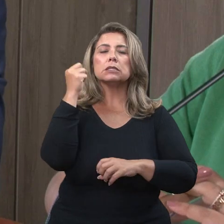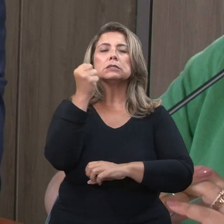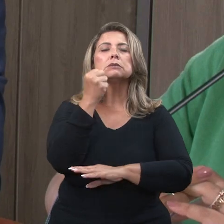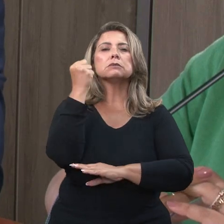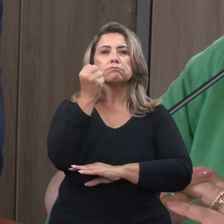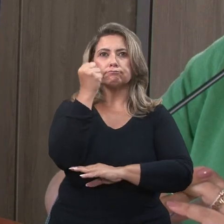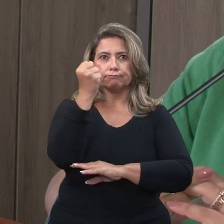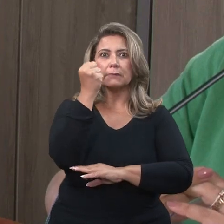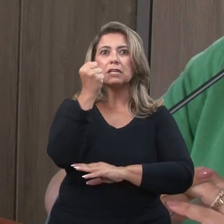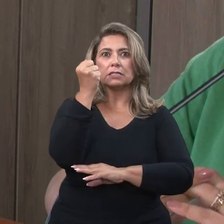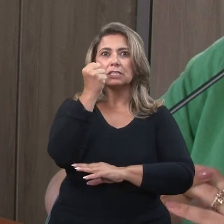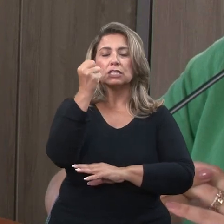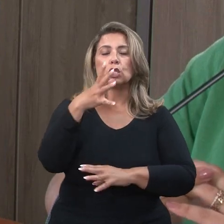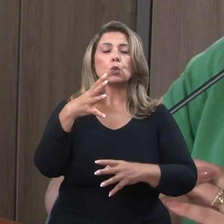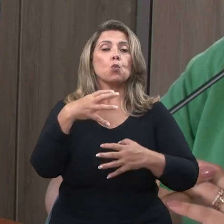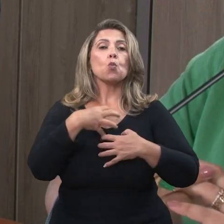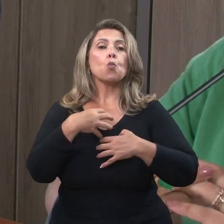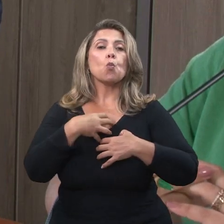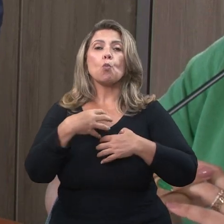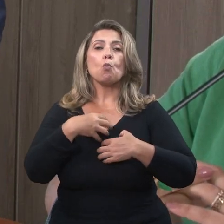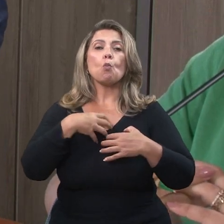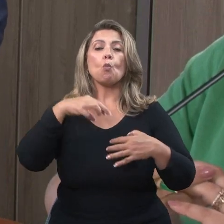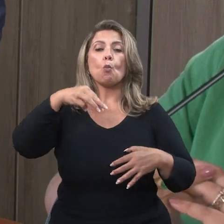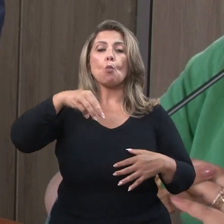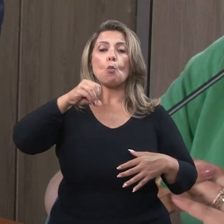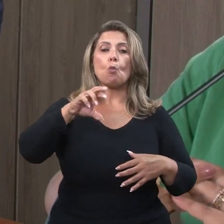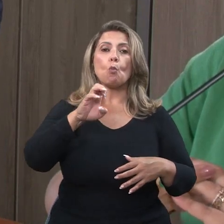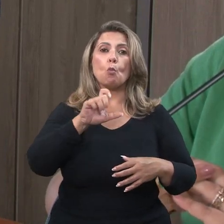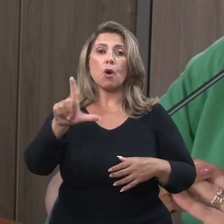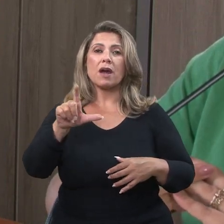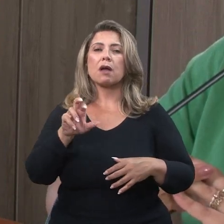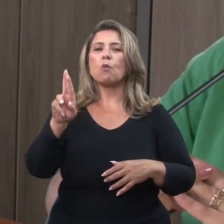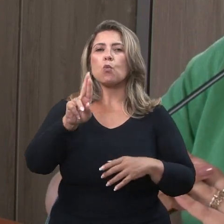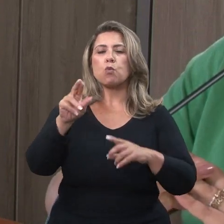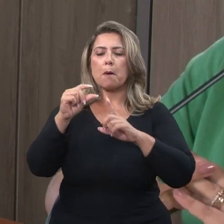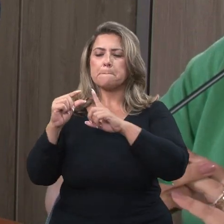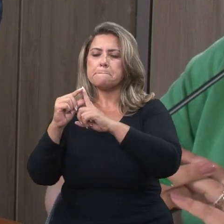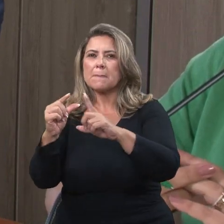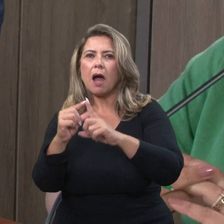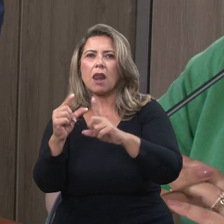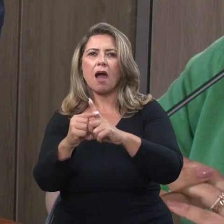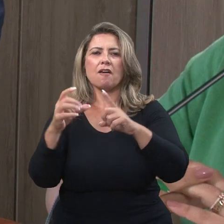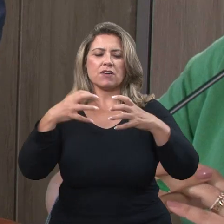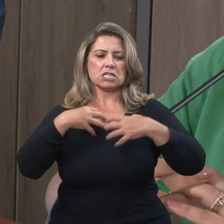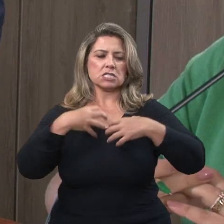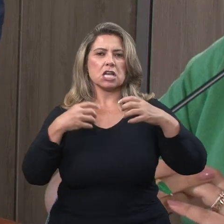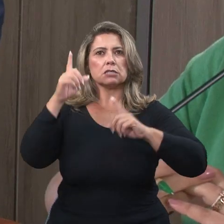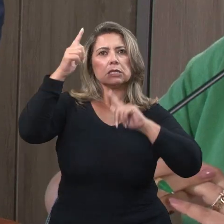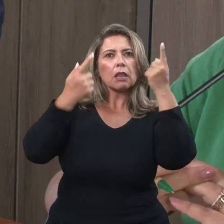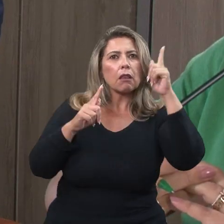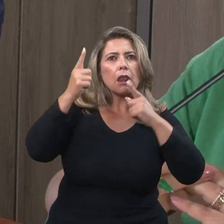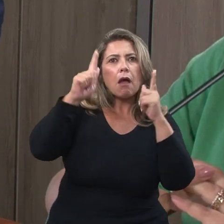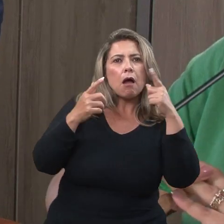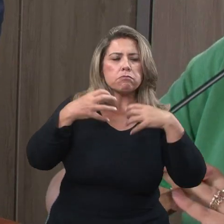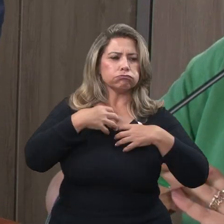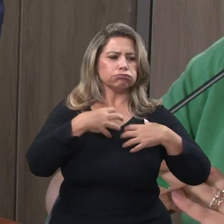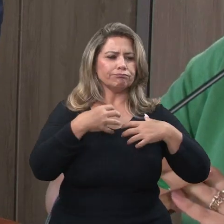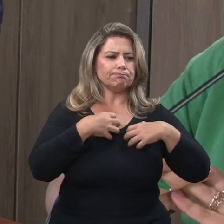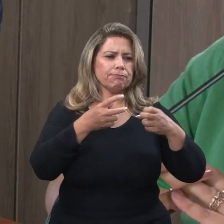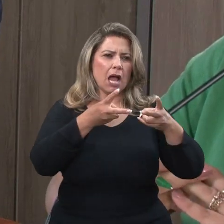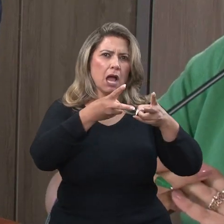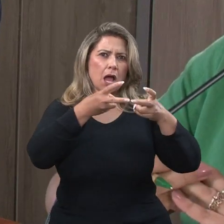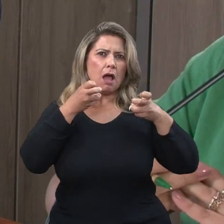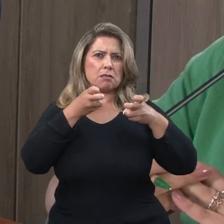O assédio moral é uma forma que, por meio de insultos, gestos, que você pode, que o